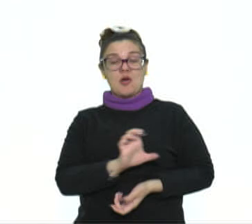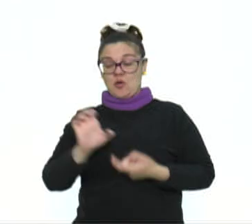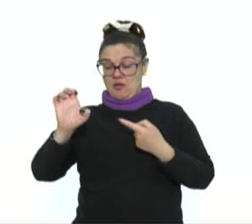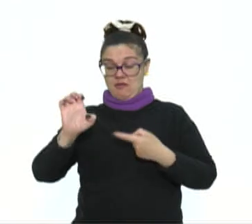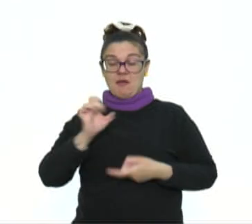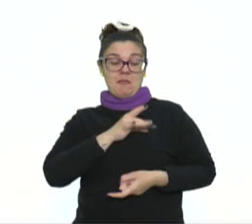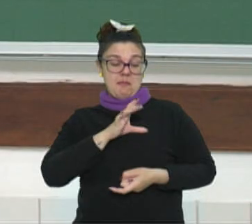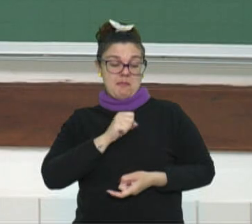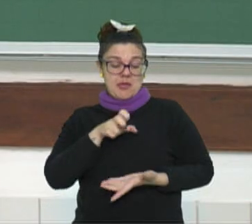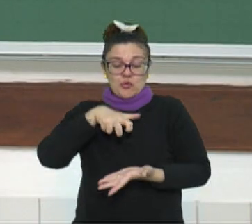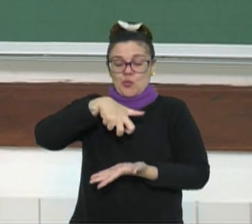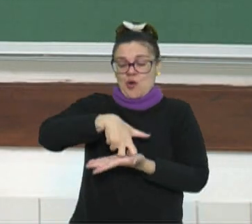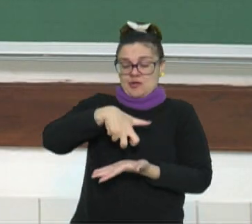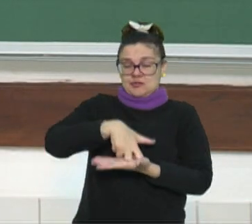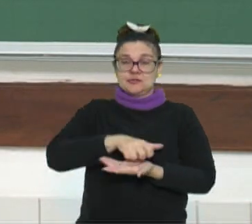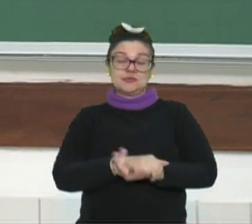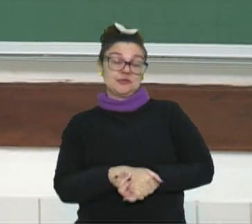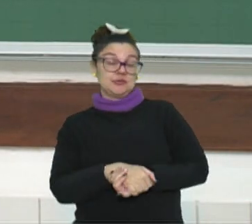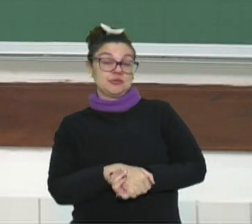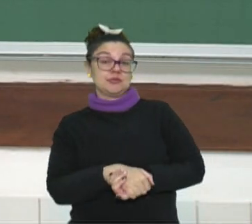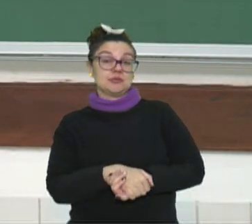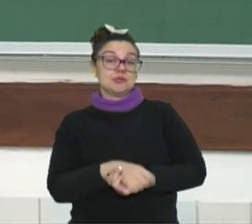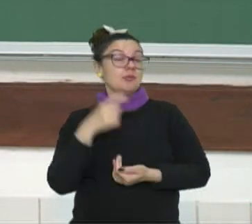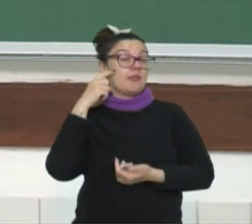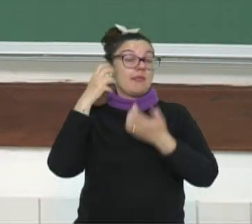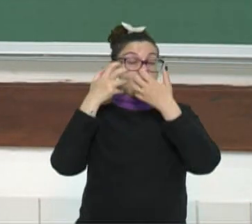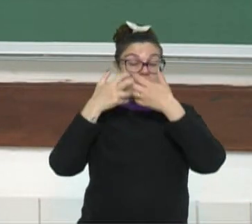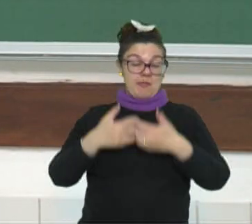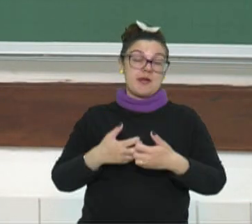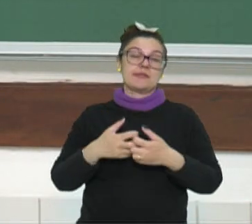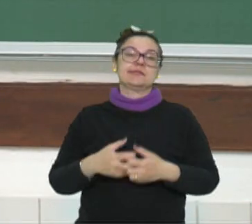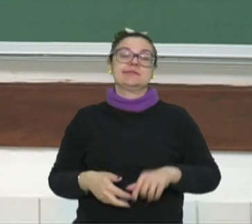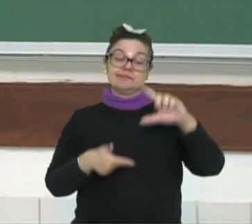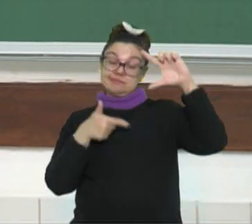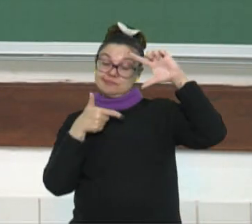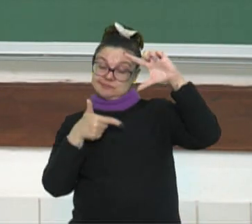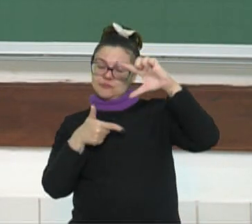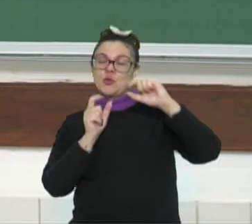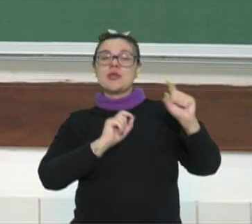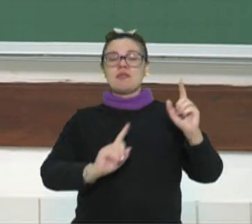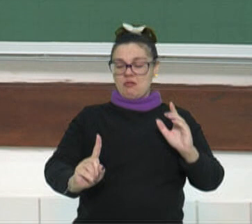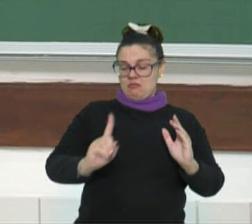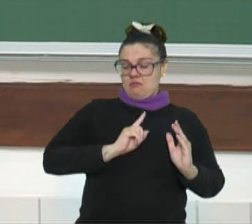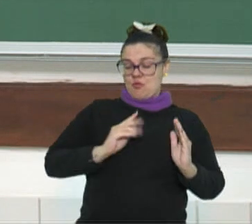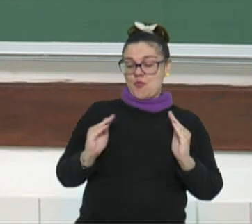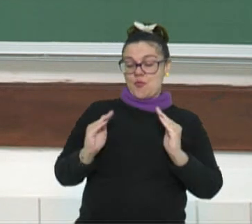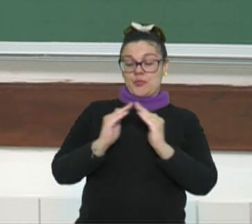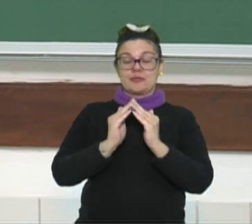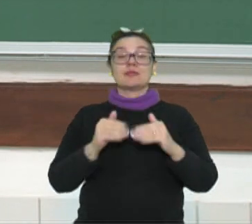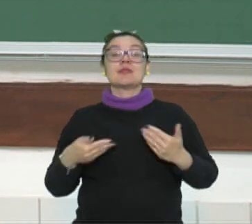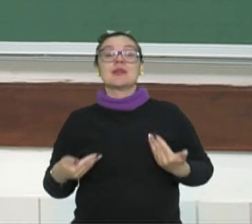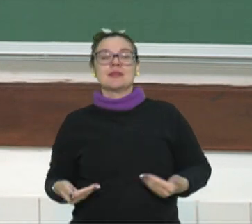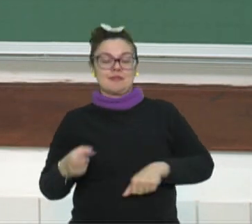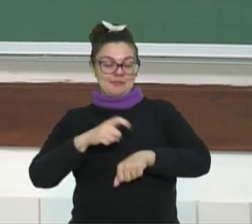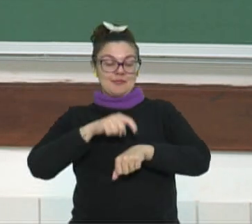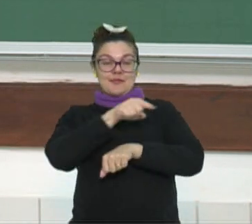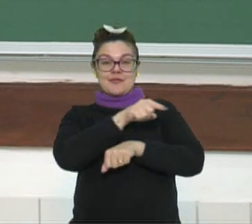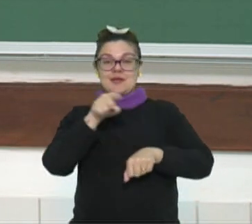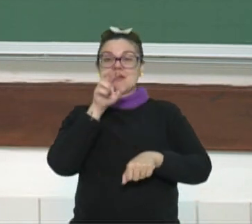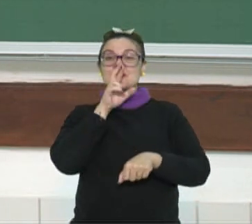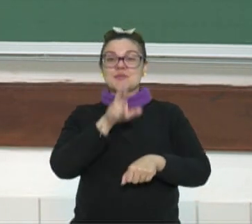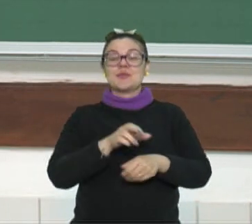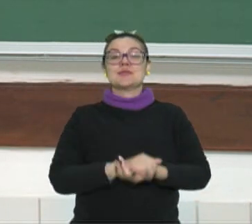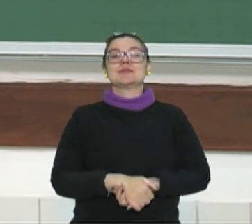possível castigo. Então pensa, na tirinha da Mafalda, qual é o inquilino? Do que ela está falando? Então você tem aí alguns minutos para marcar a